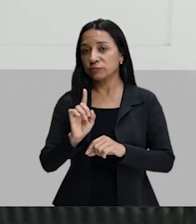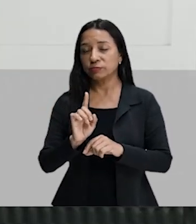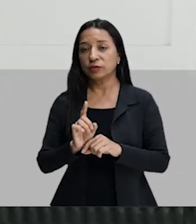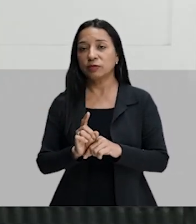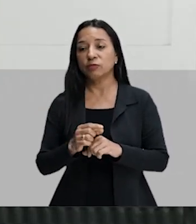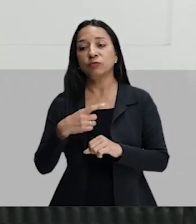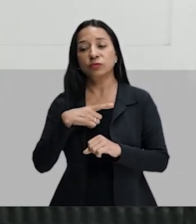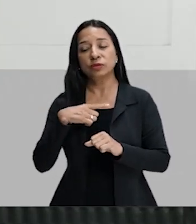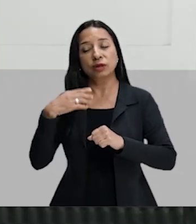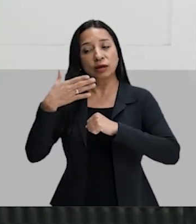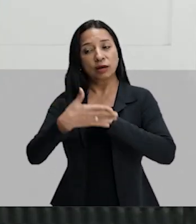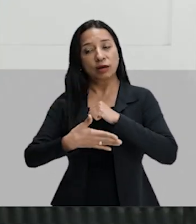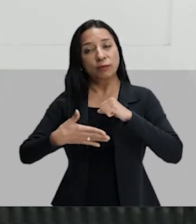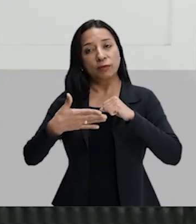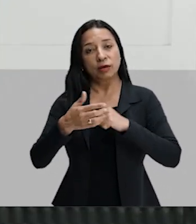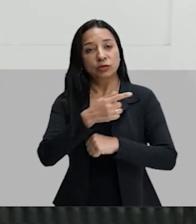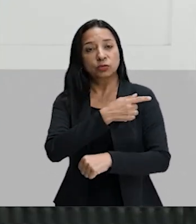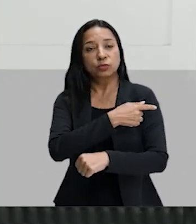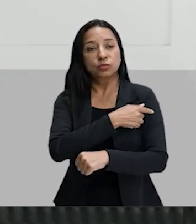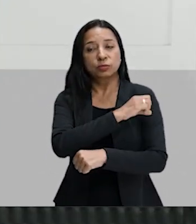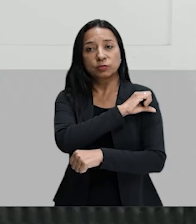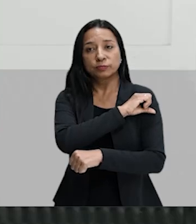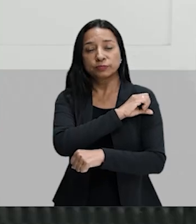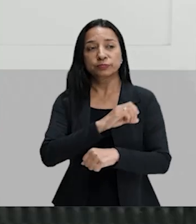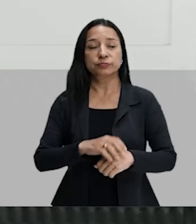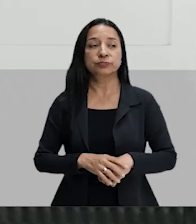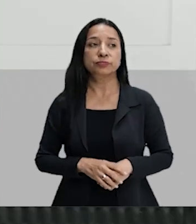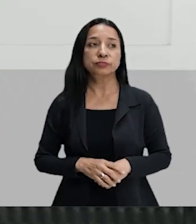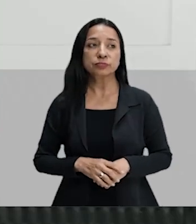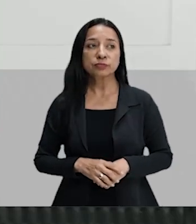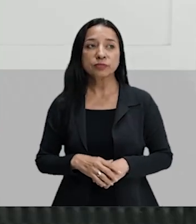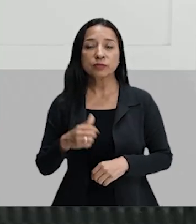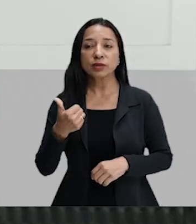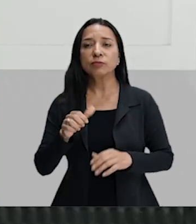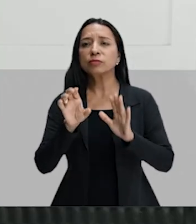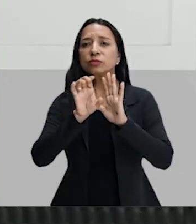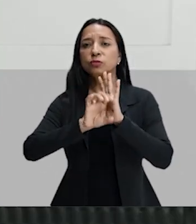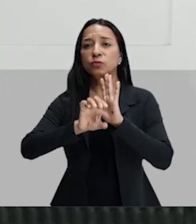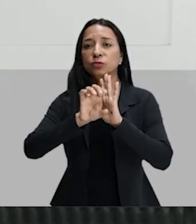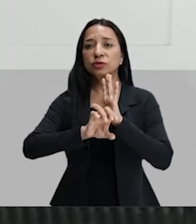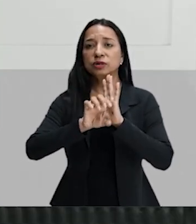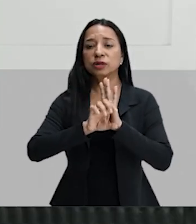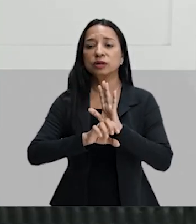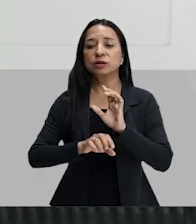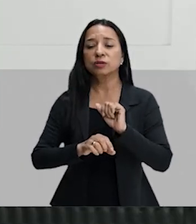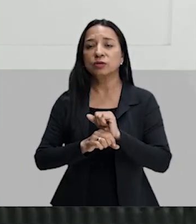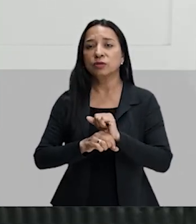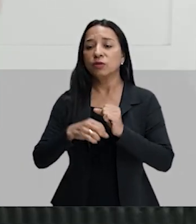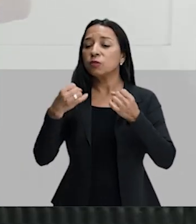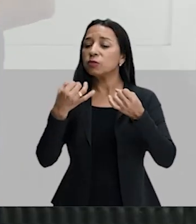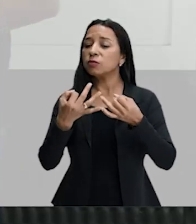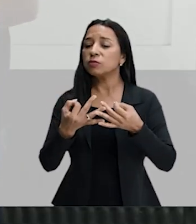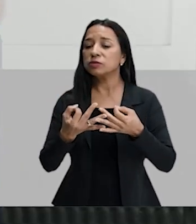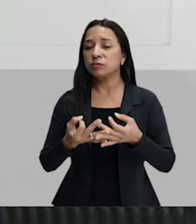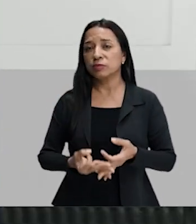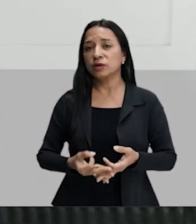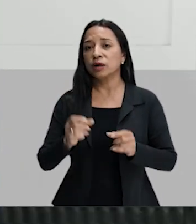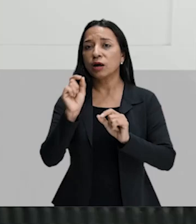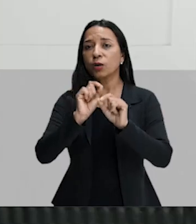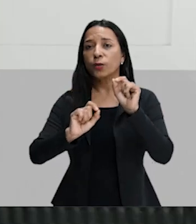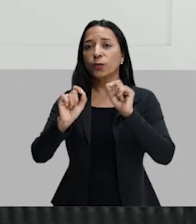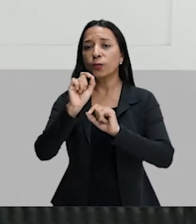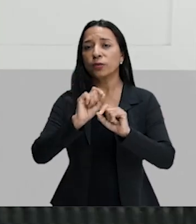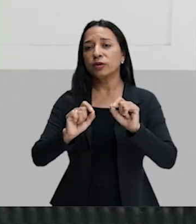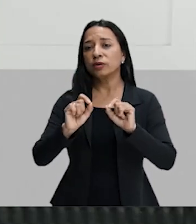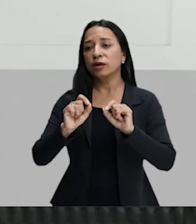fundamental. Beleza? Então, olha só. Primeiro, definição, né? Eu vou definir o que é um polinômio. Então,